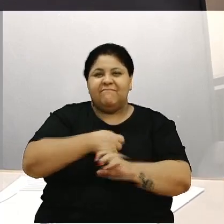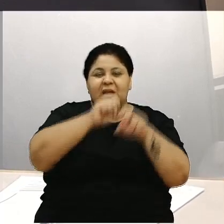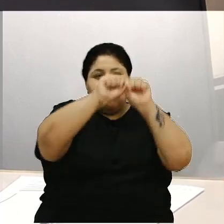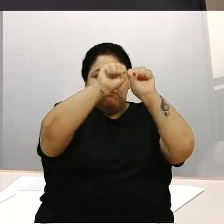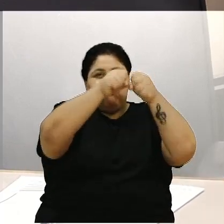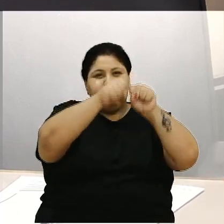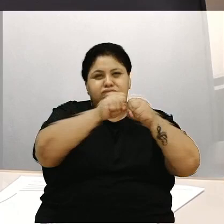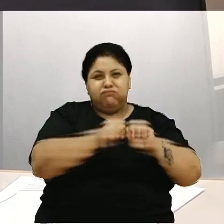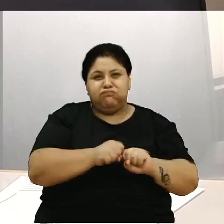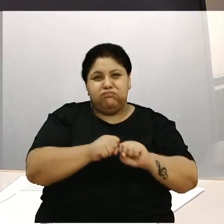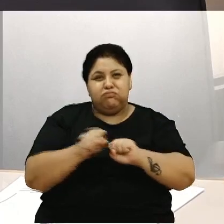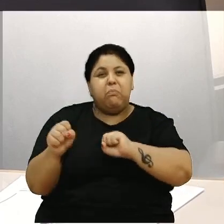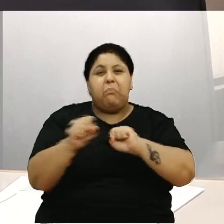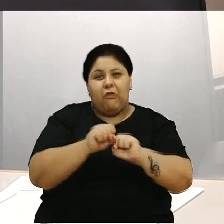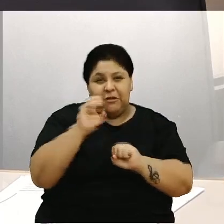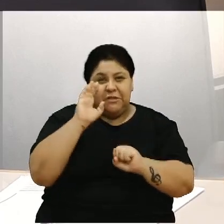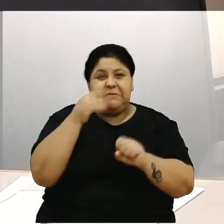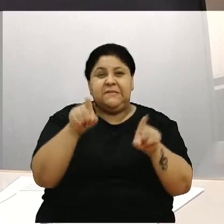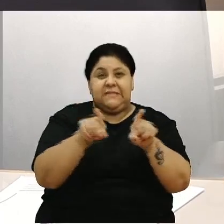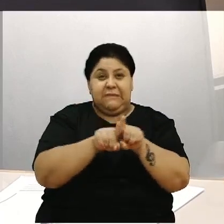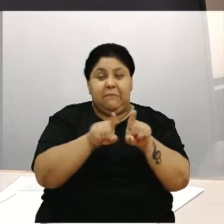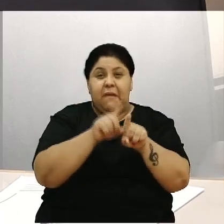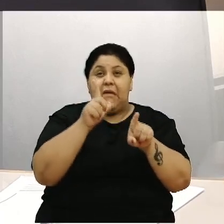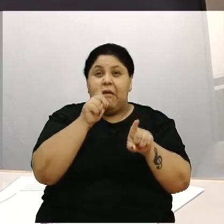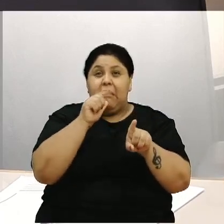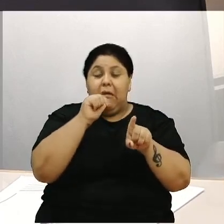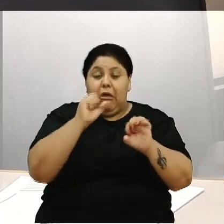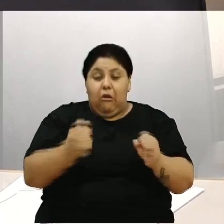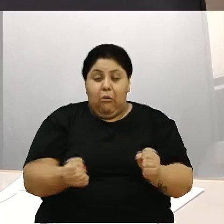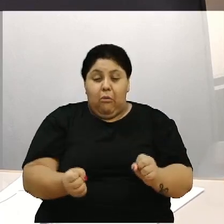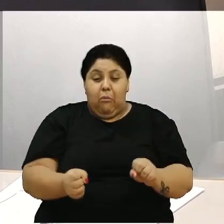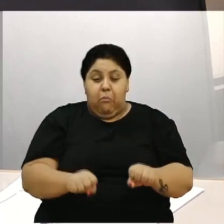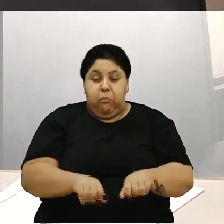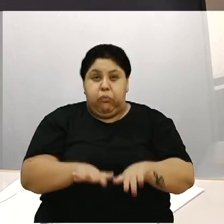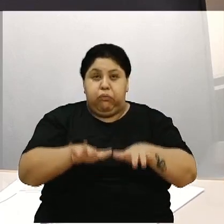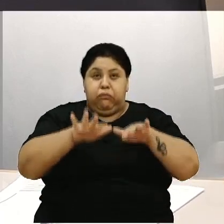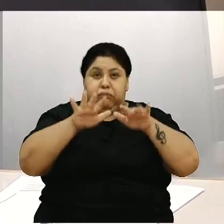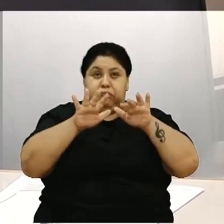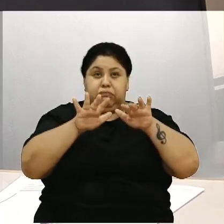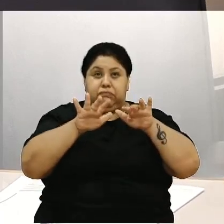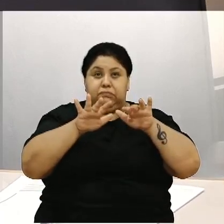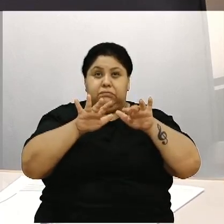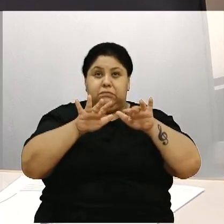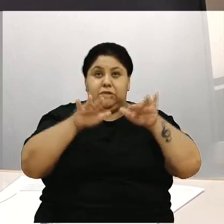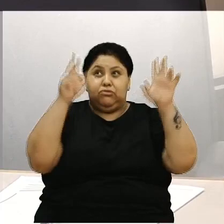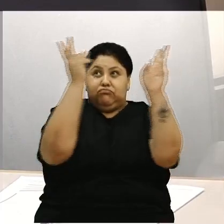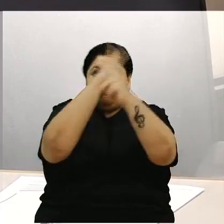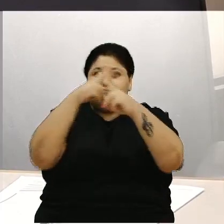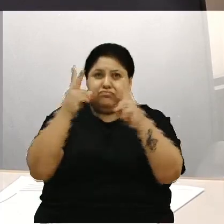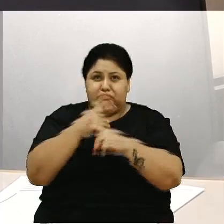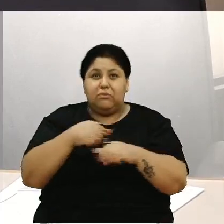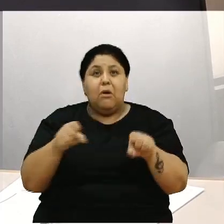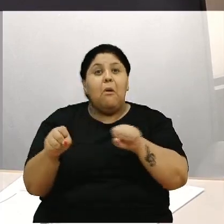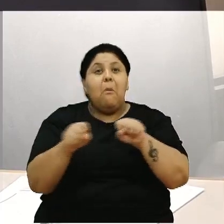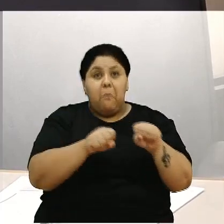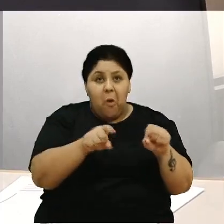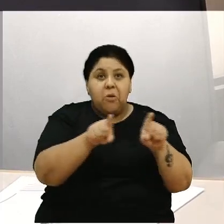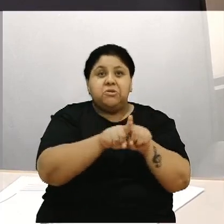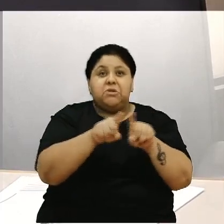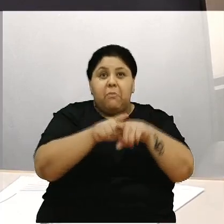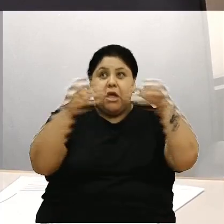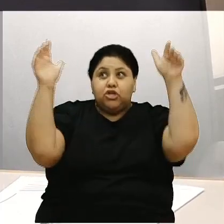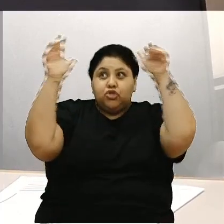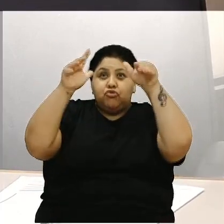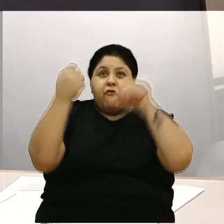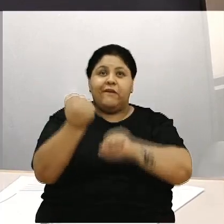somar toda essa tragédia, água por baixo, água por cima, vendaval, sujeito a uma chuva de granizo. Ainda eu estava acompanhando a previsão do tempo, eu espero